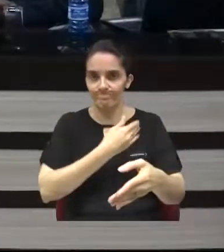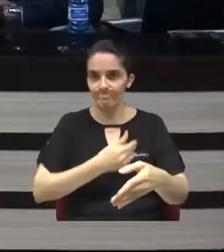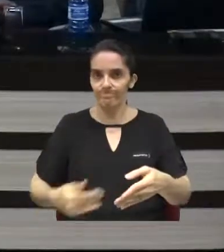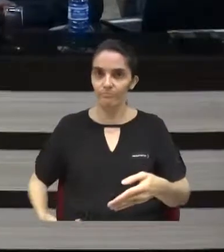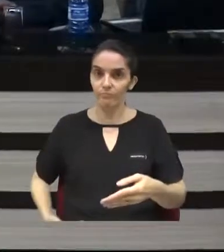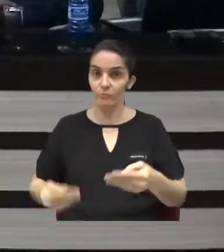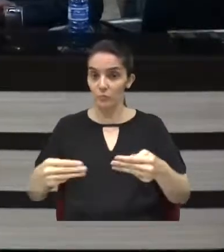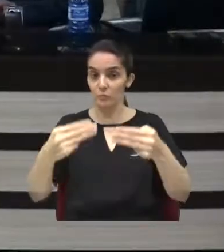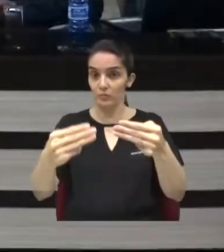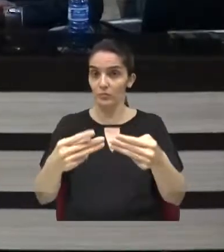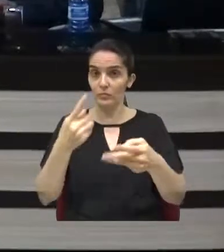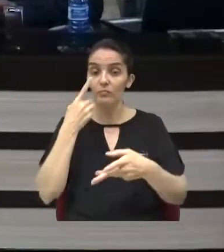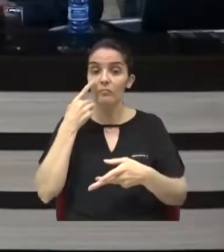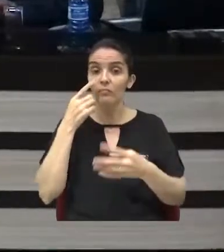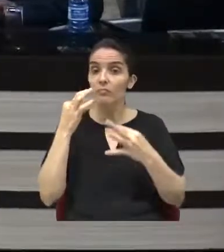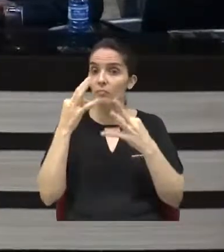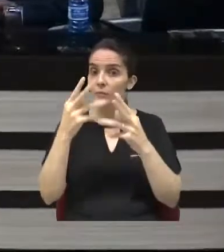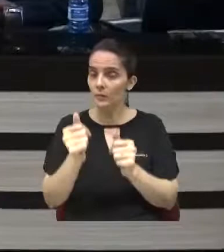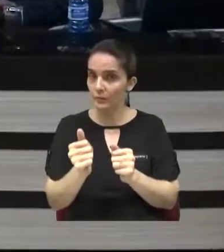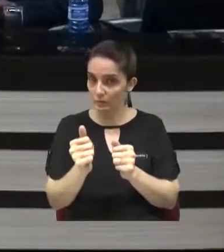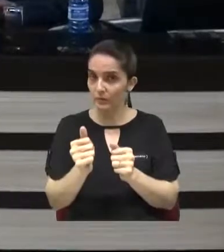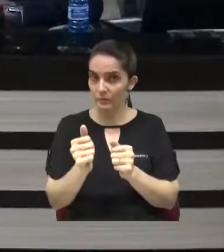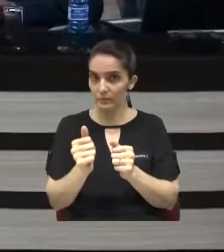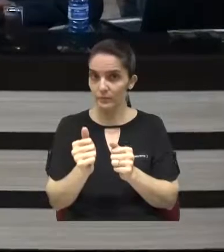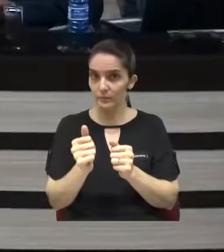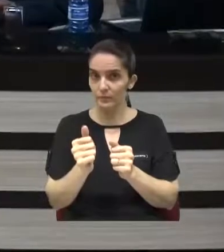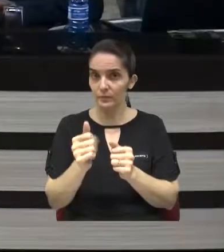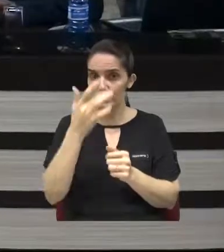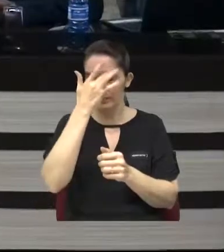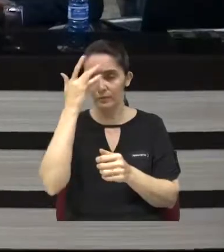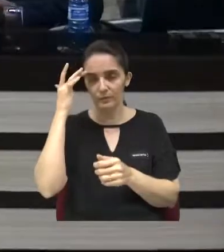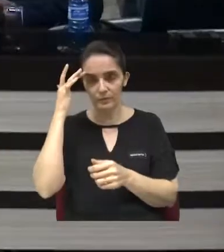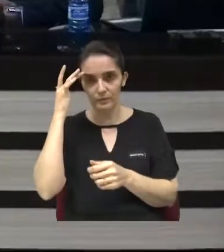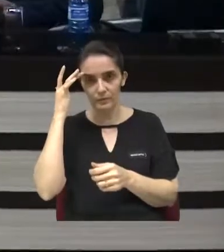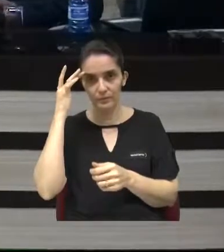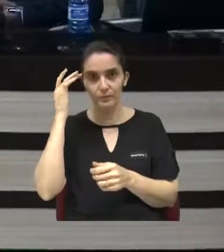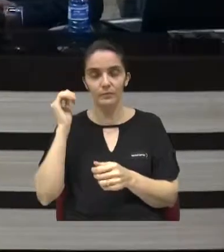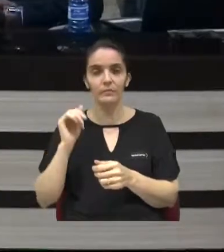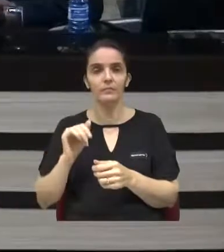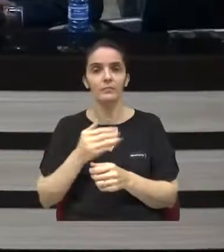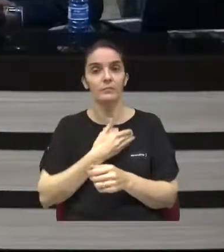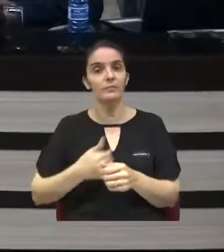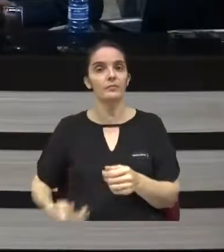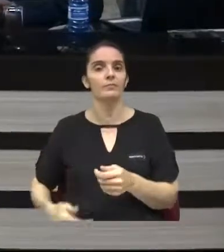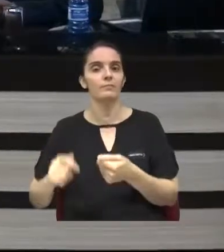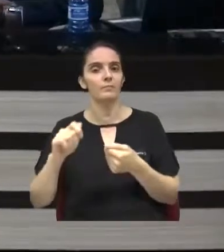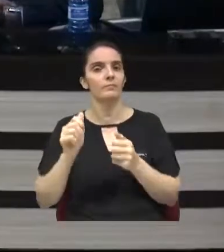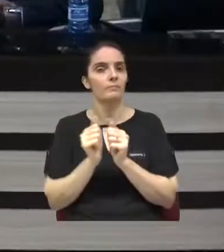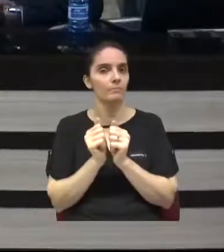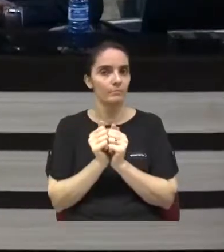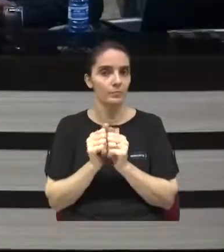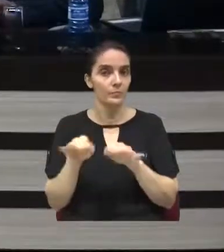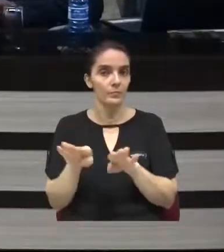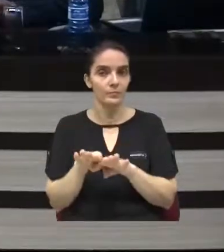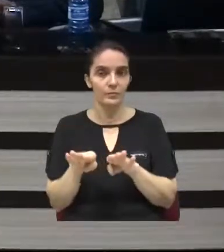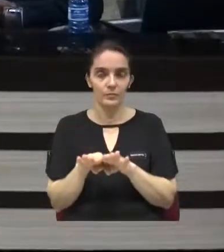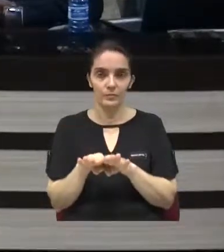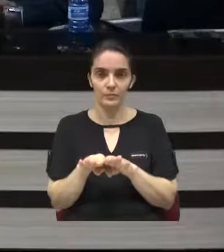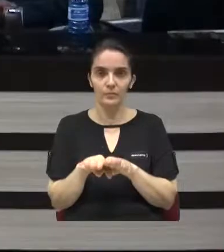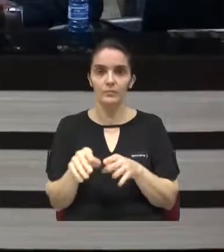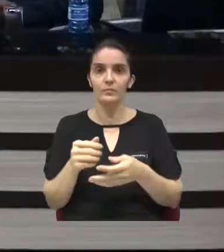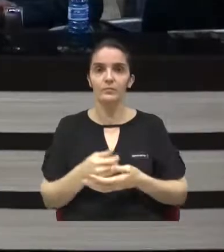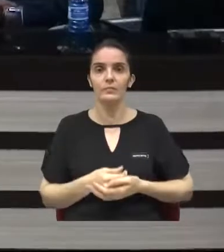este apurasse todos os procedimentos dos agentes públicos envolvidos naquela propositura, inclusive por